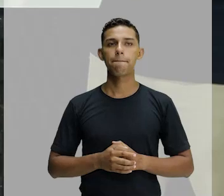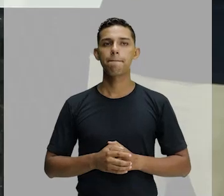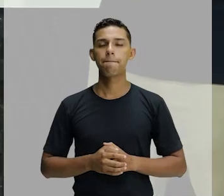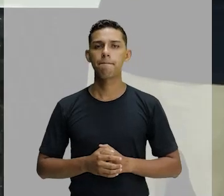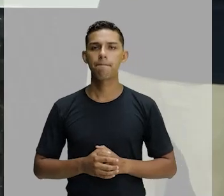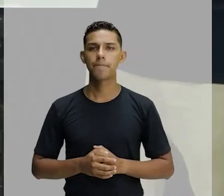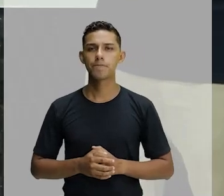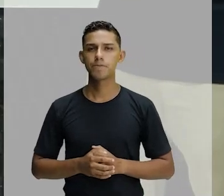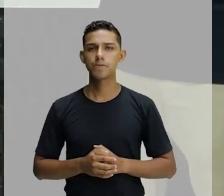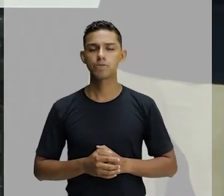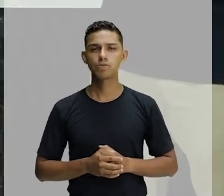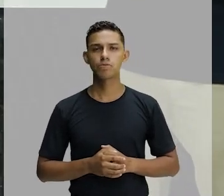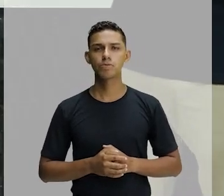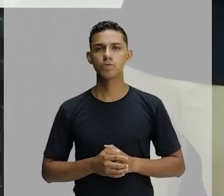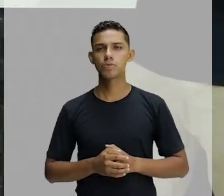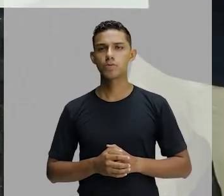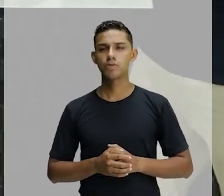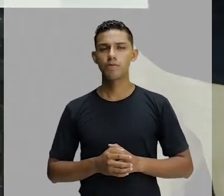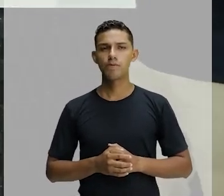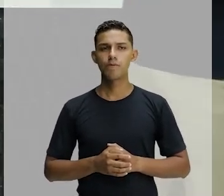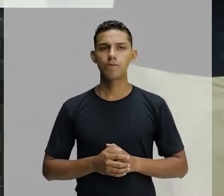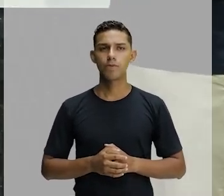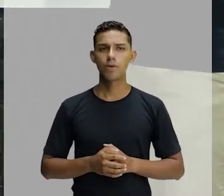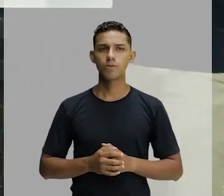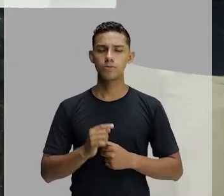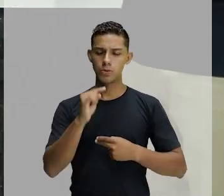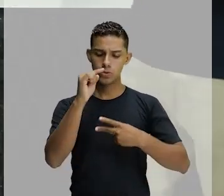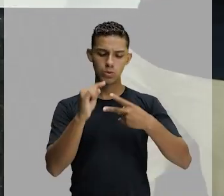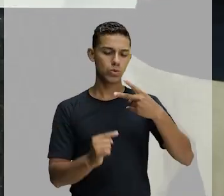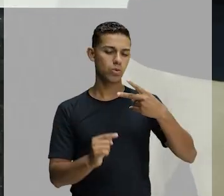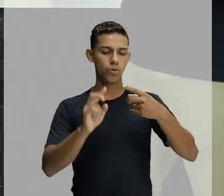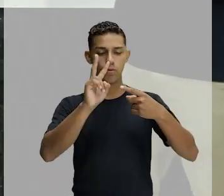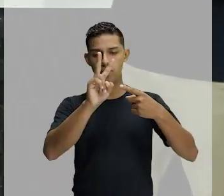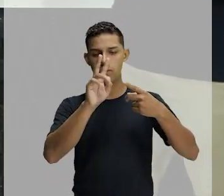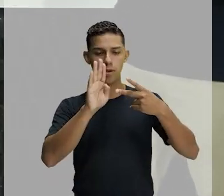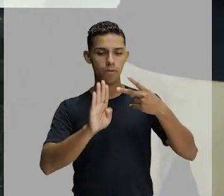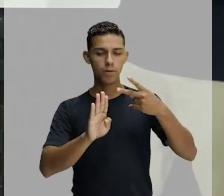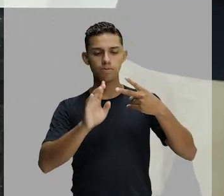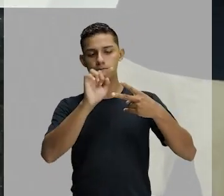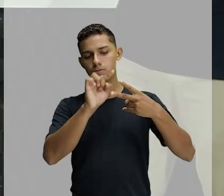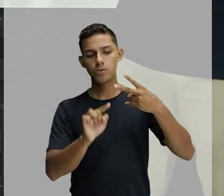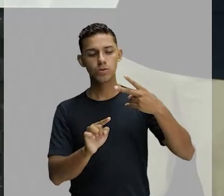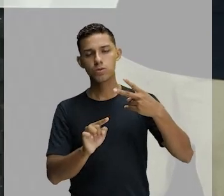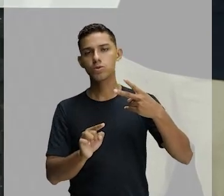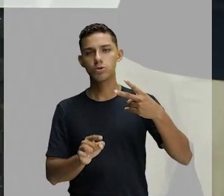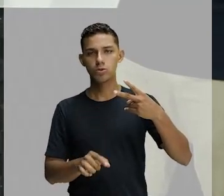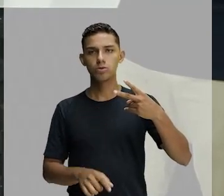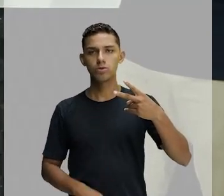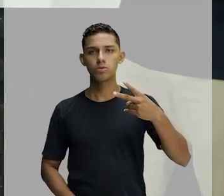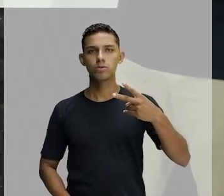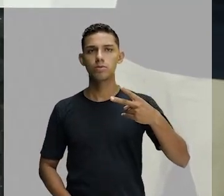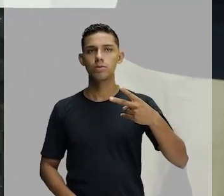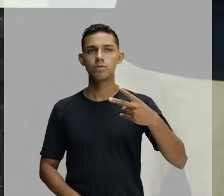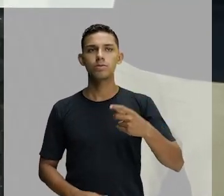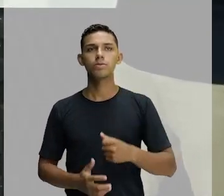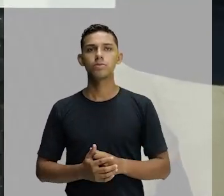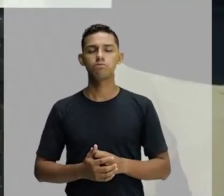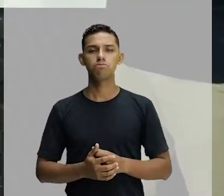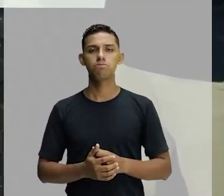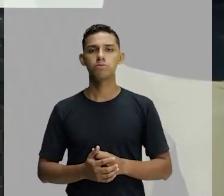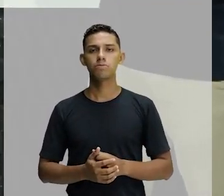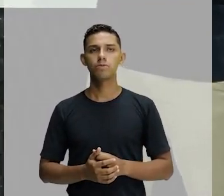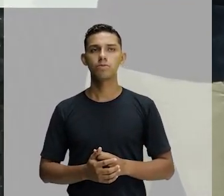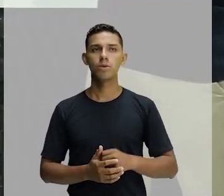que a pelagem branca apareça. Então, os indivíduos heterozigotos vão apresentar o fenótipo de